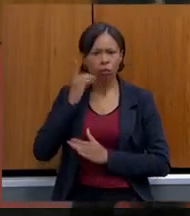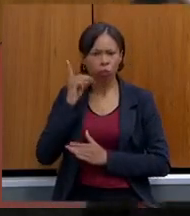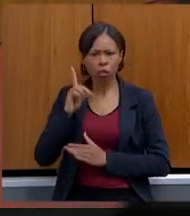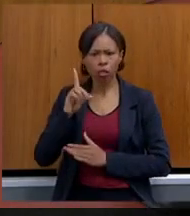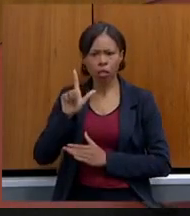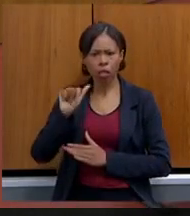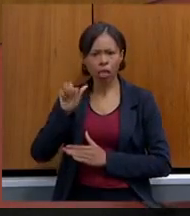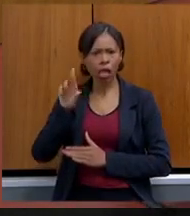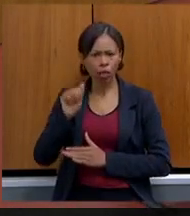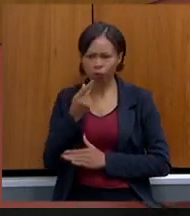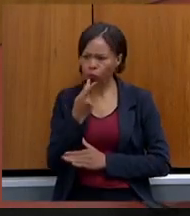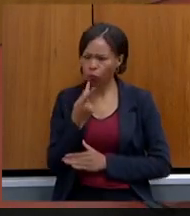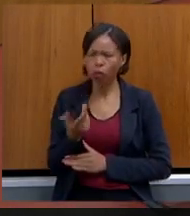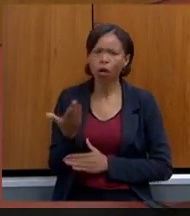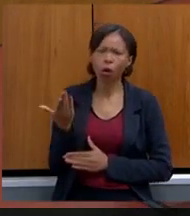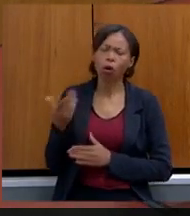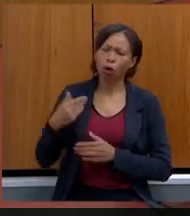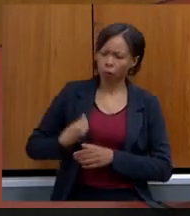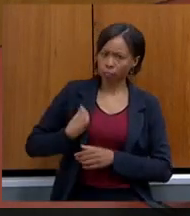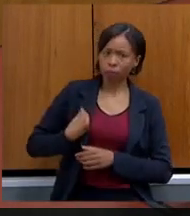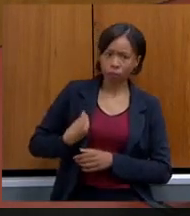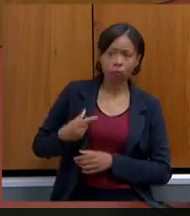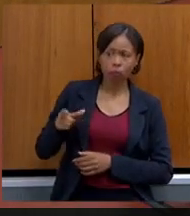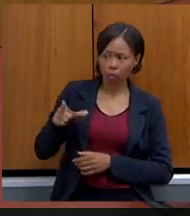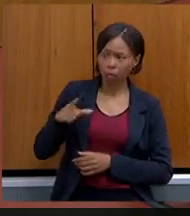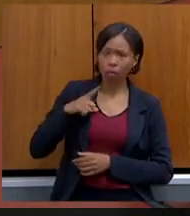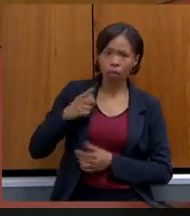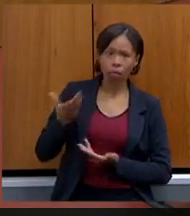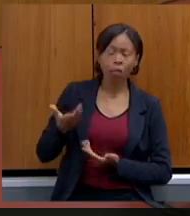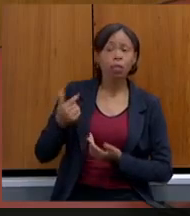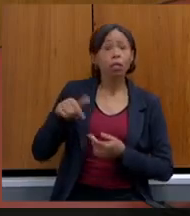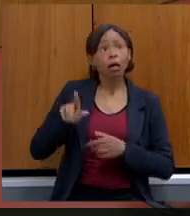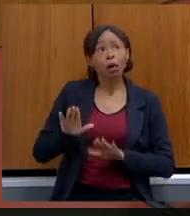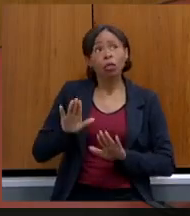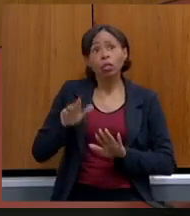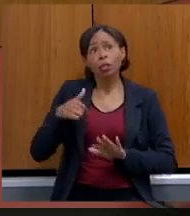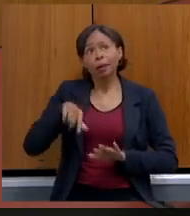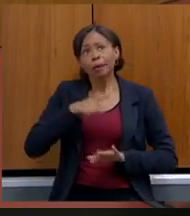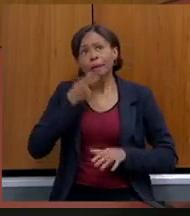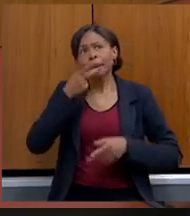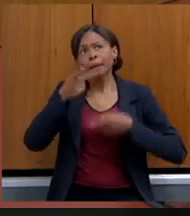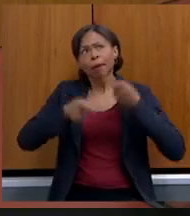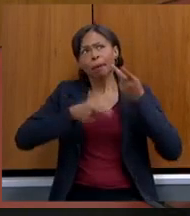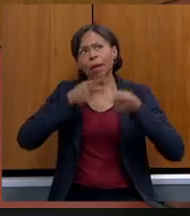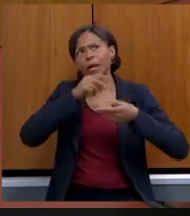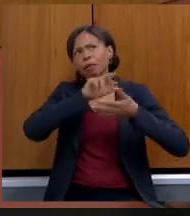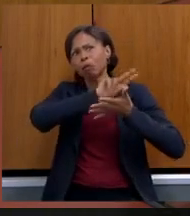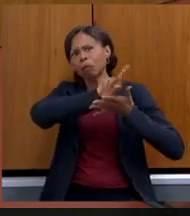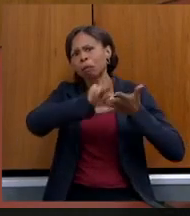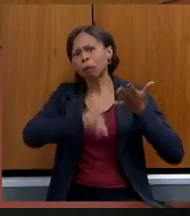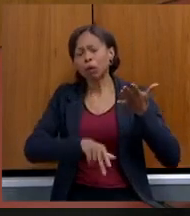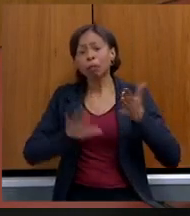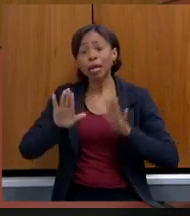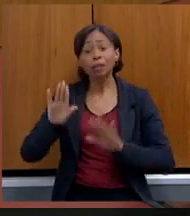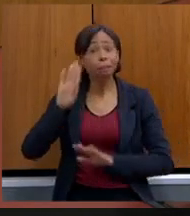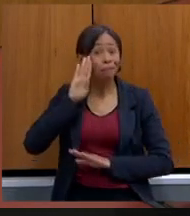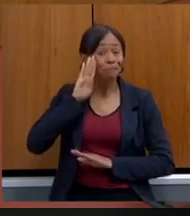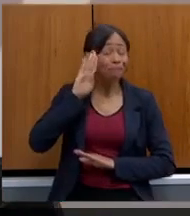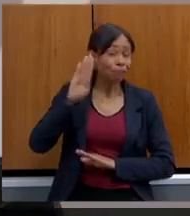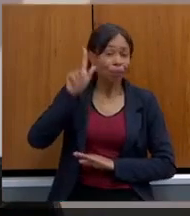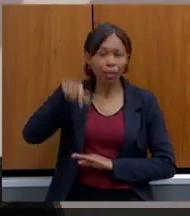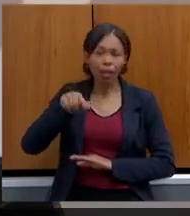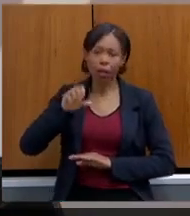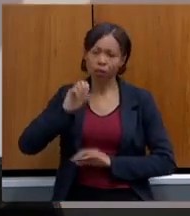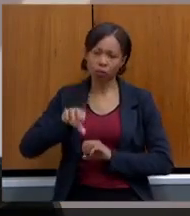participa eu acho que é ciúme importante a gente fala de tudo tudo atualidade mas a prática educação a gente não coloque com por idade